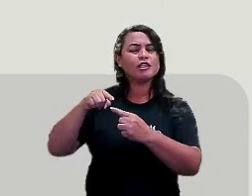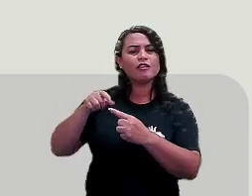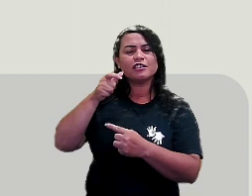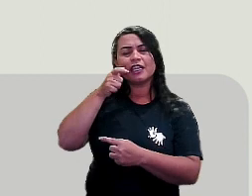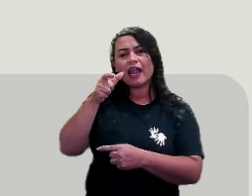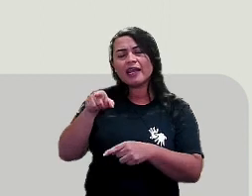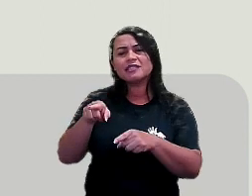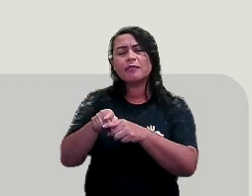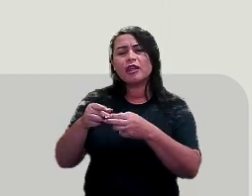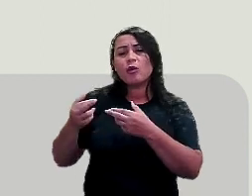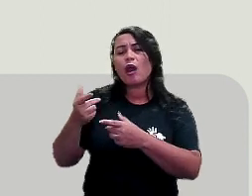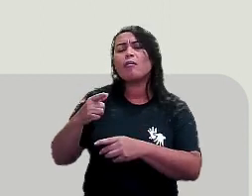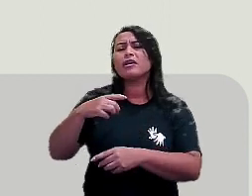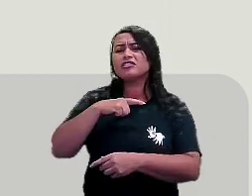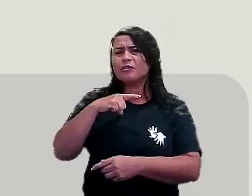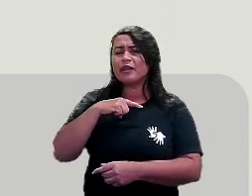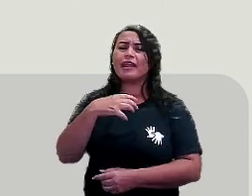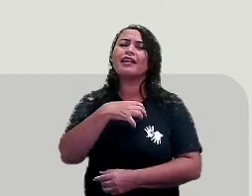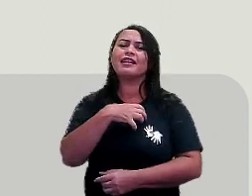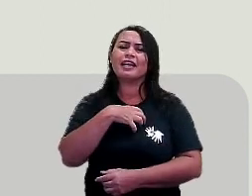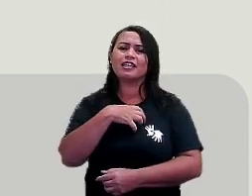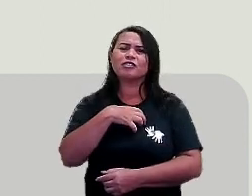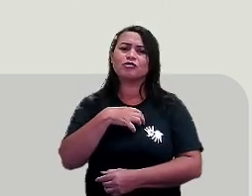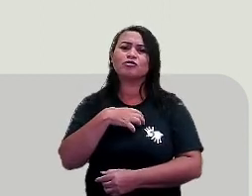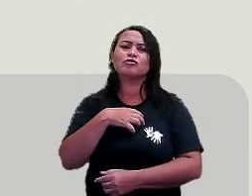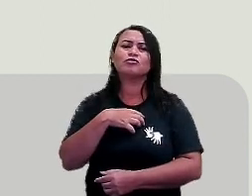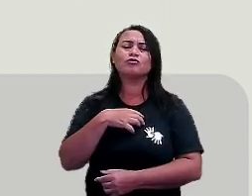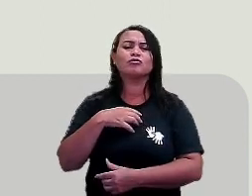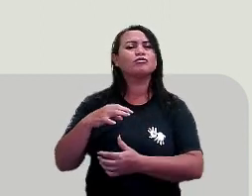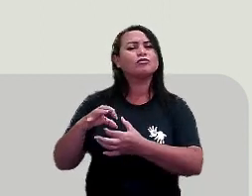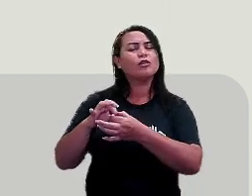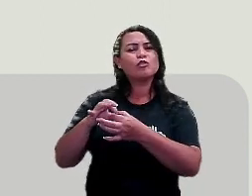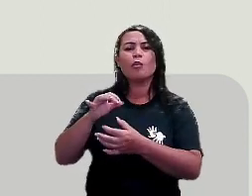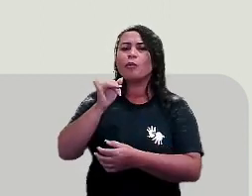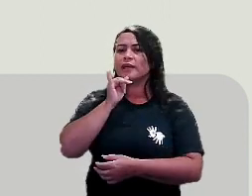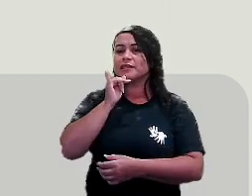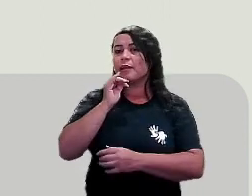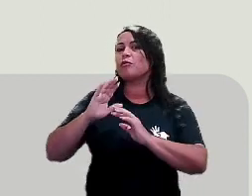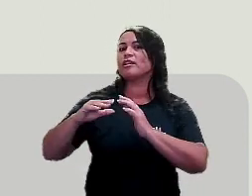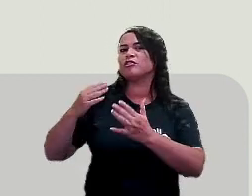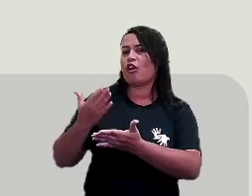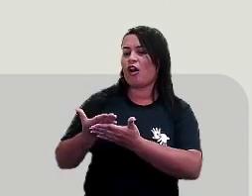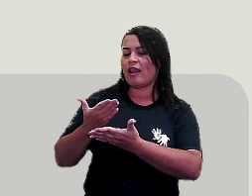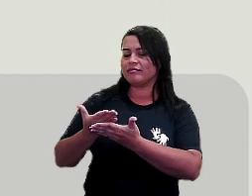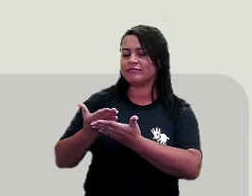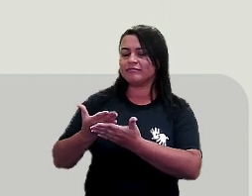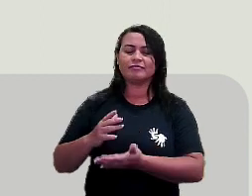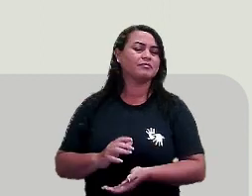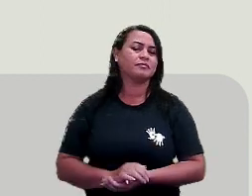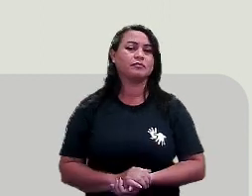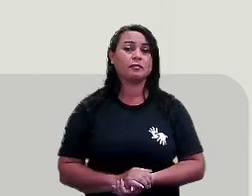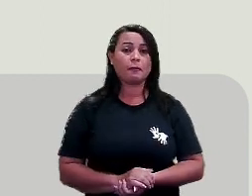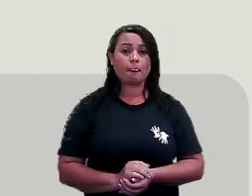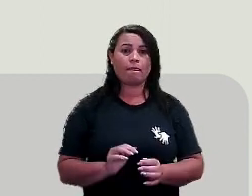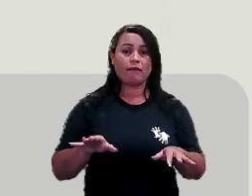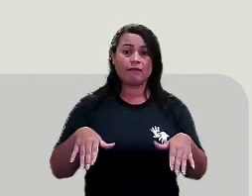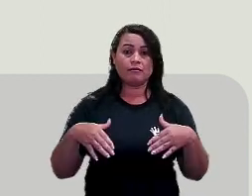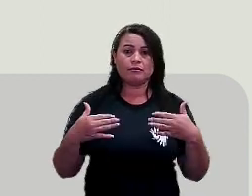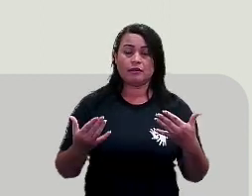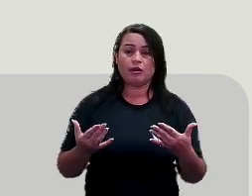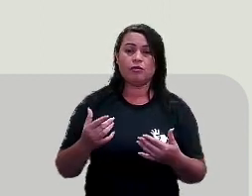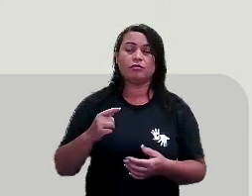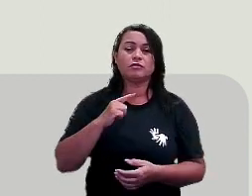possui sentimentos, ligações afetivas, que podemos trazer como exemplo a escola. Então,